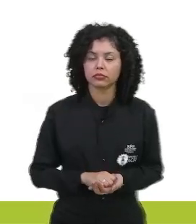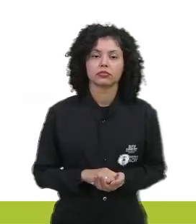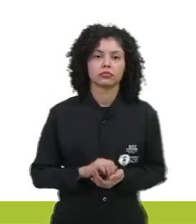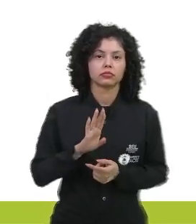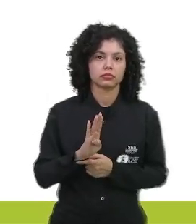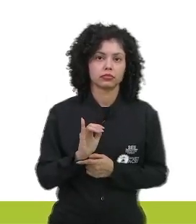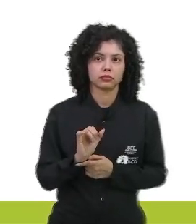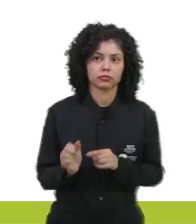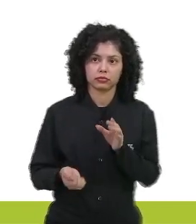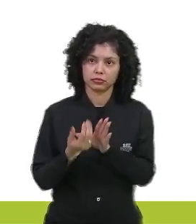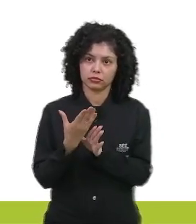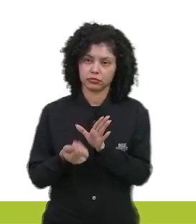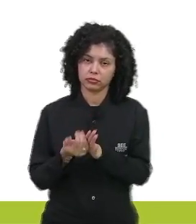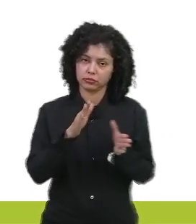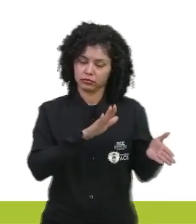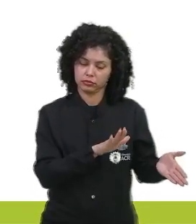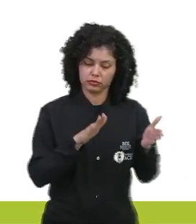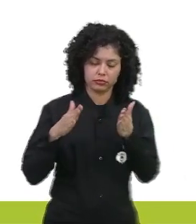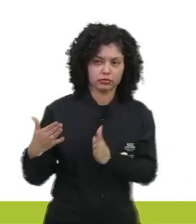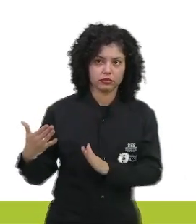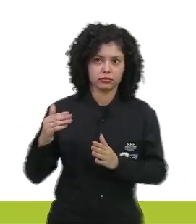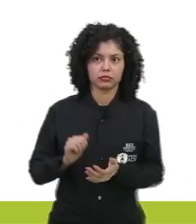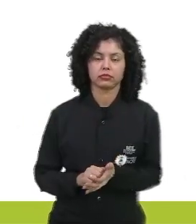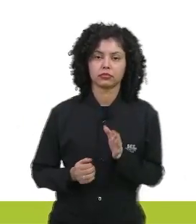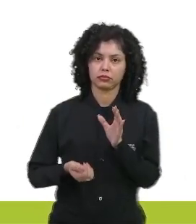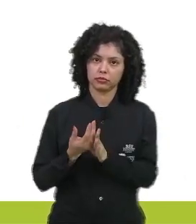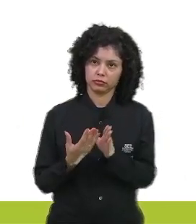biodiesel ele é produzido a partir da